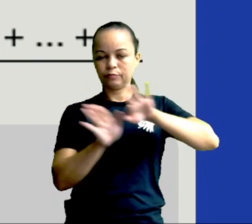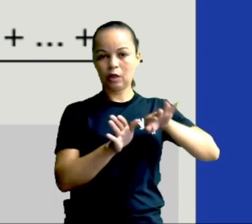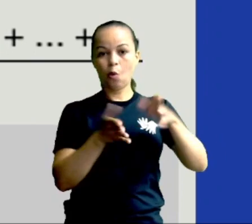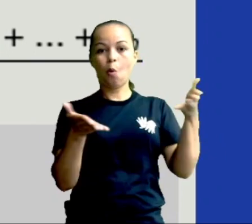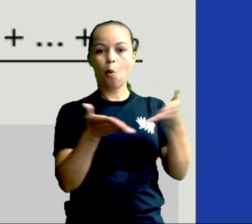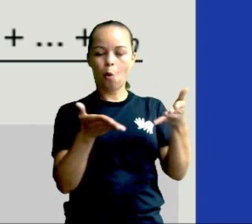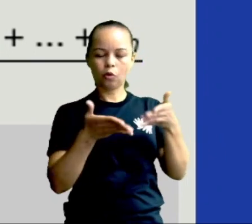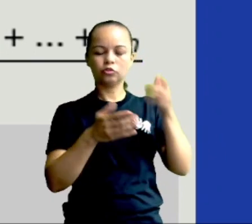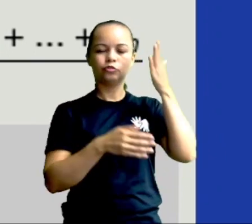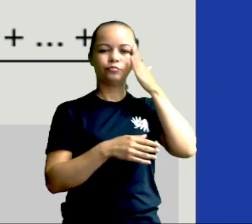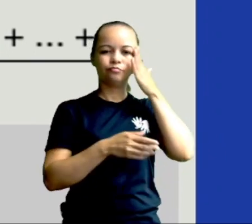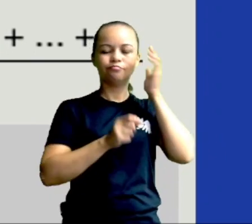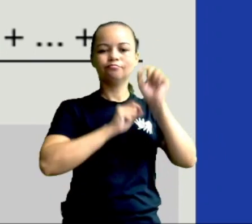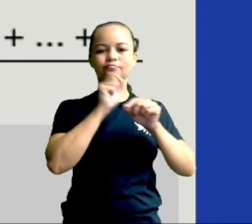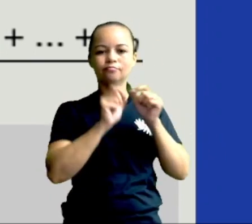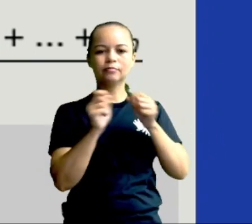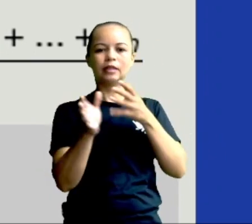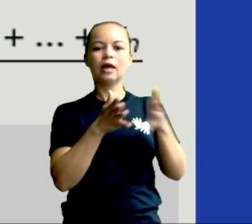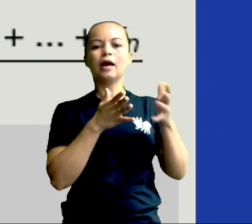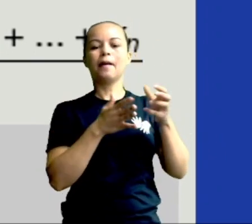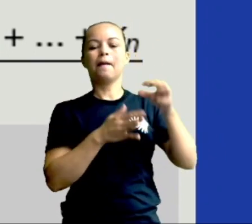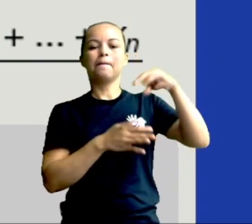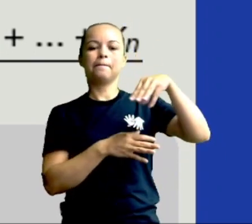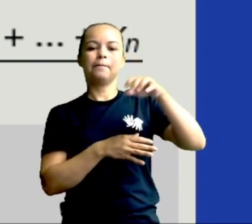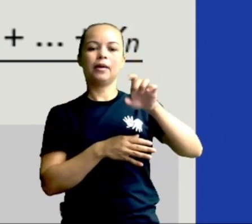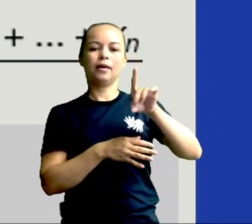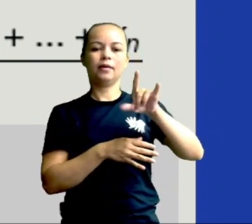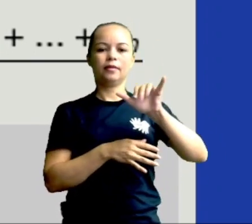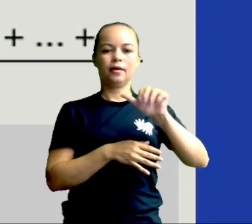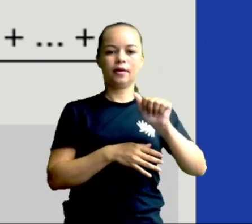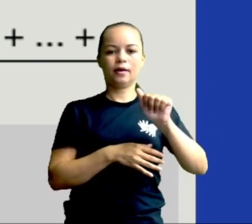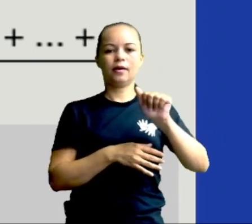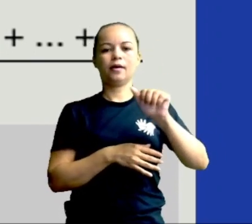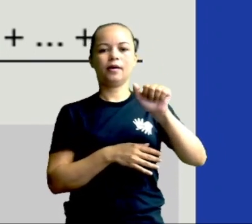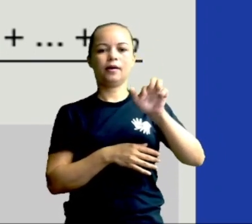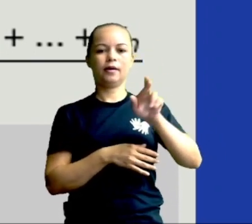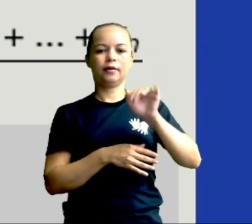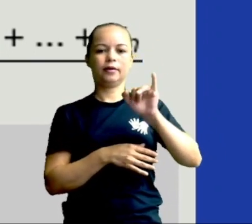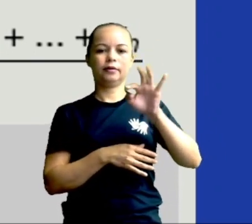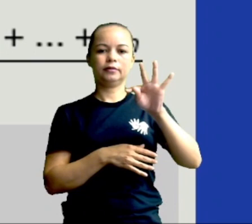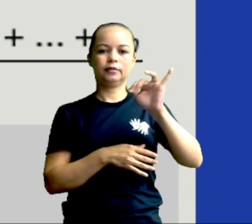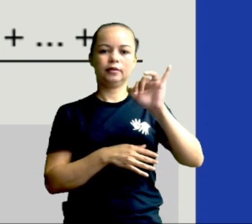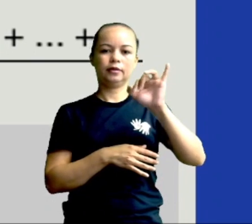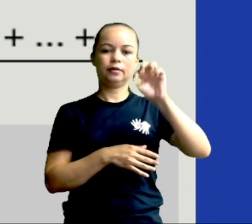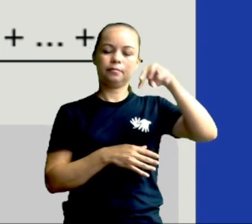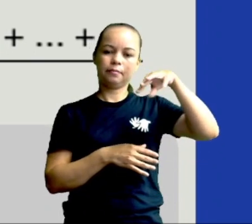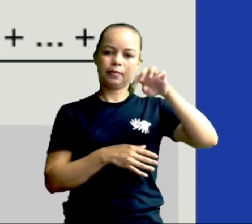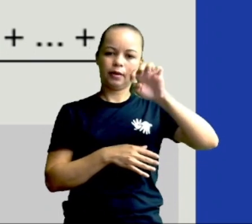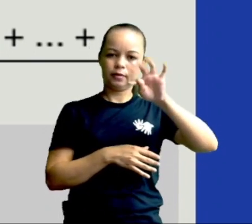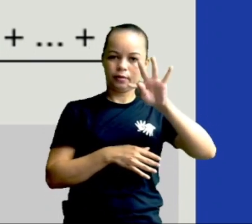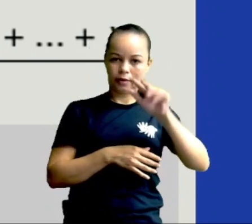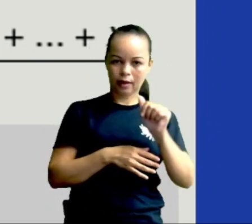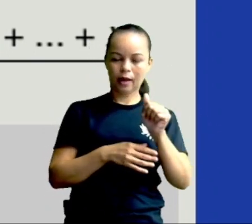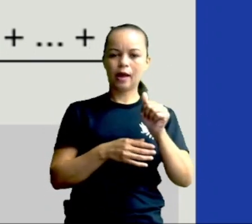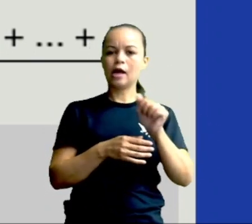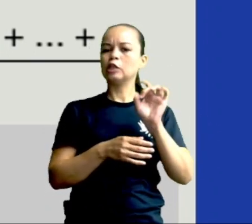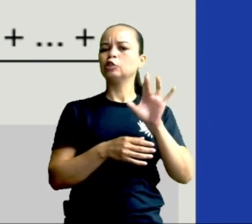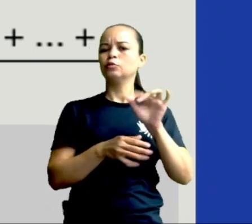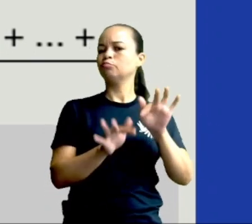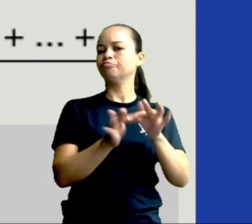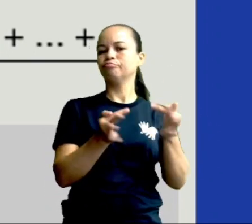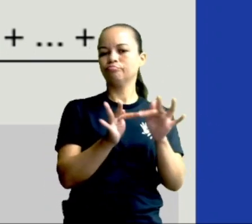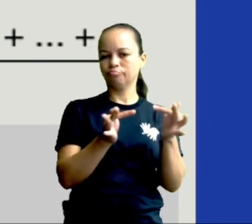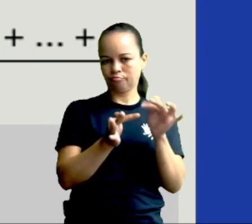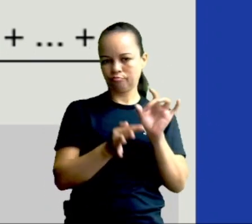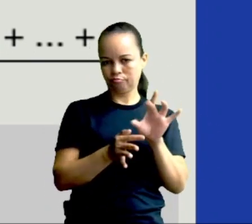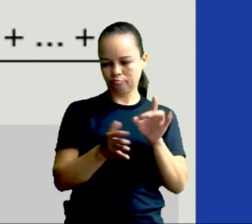vocês. Então, para entender essa ideia inicial de média aritmética, a gente precisa entender a simples primeiramente, tá? Então,